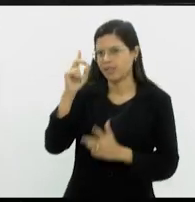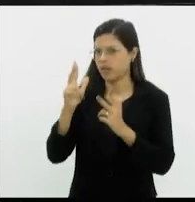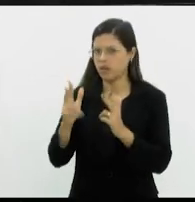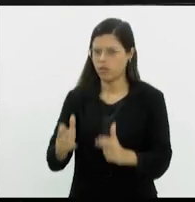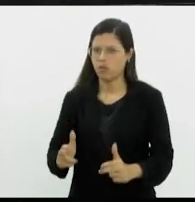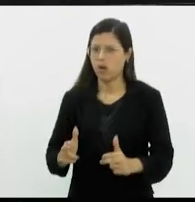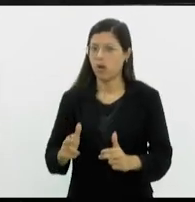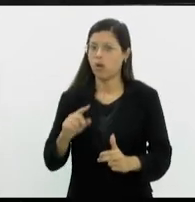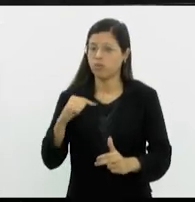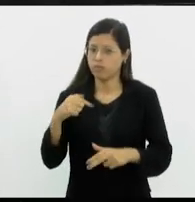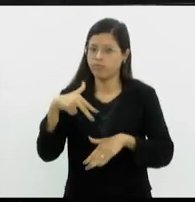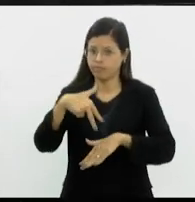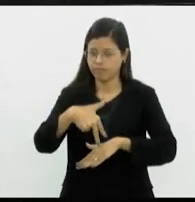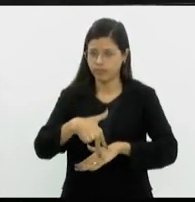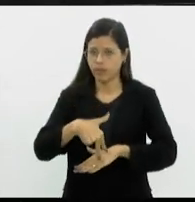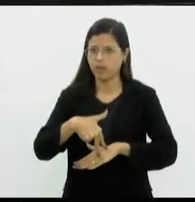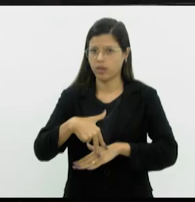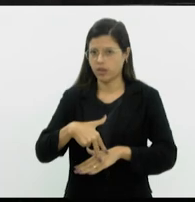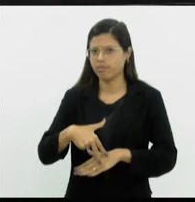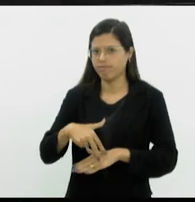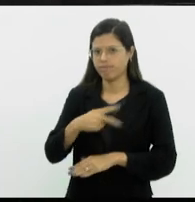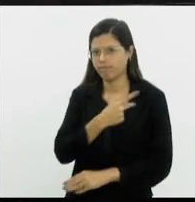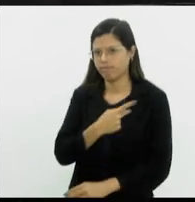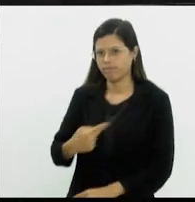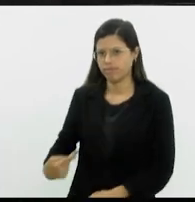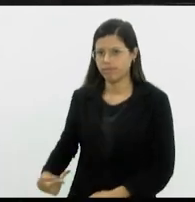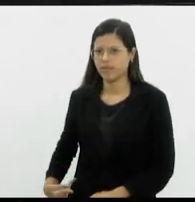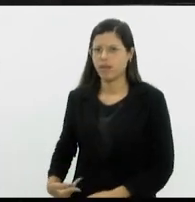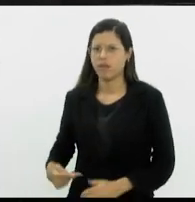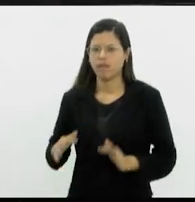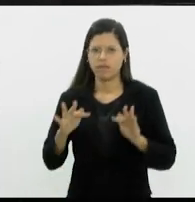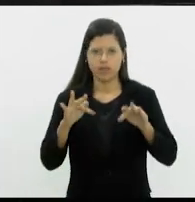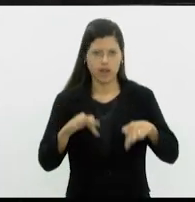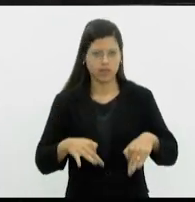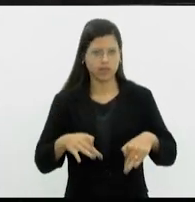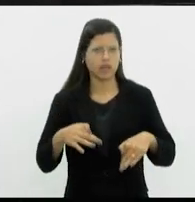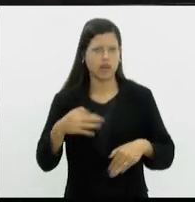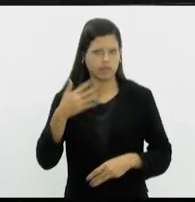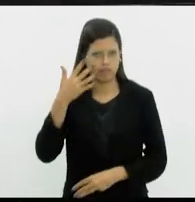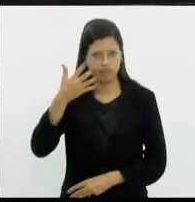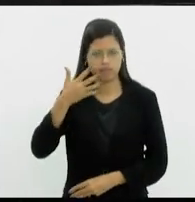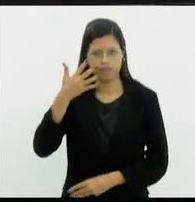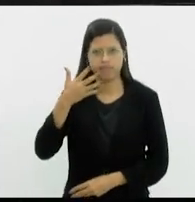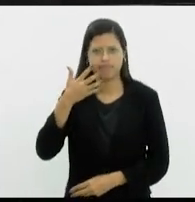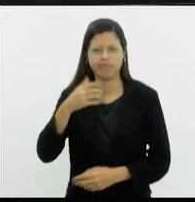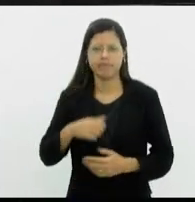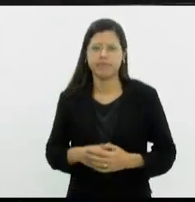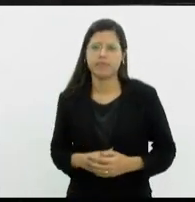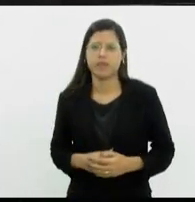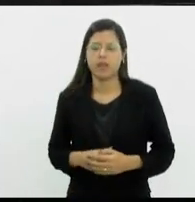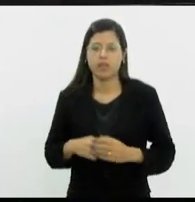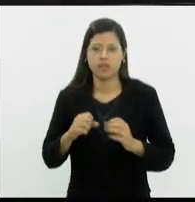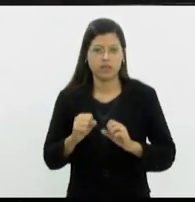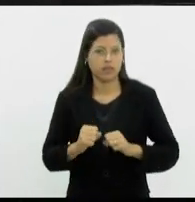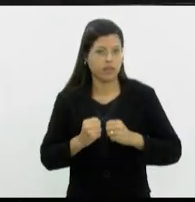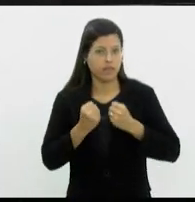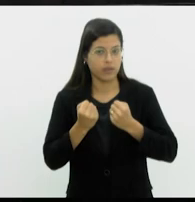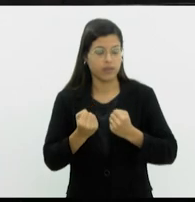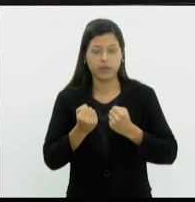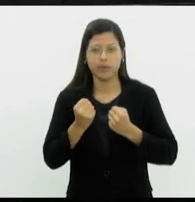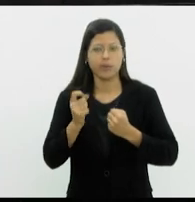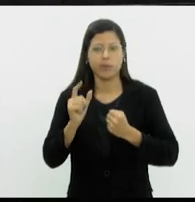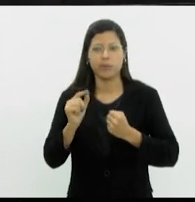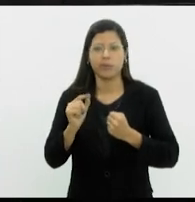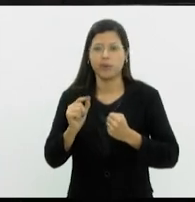E estarei aqui, senhor presidente, encerrando nesse momento a minha fala, para defender